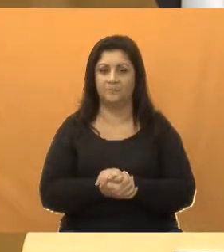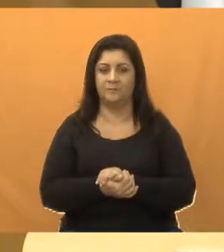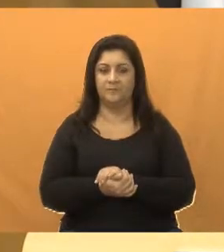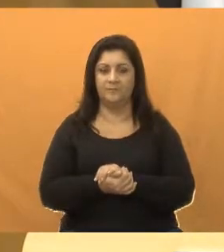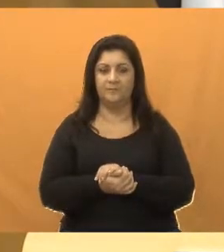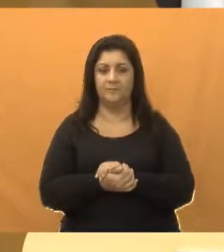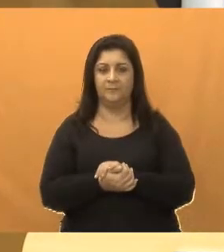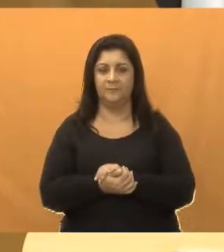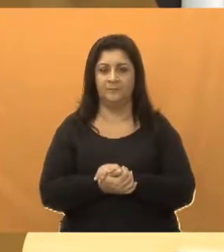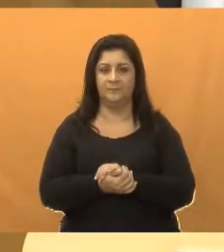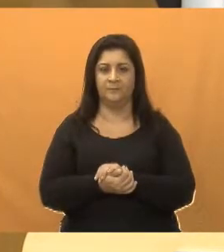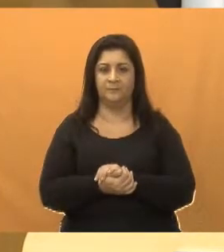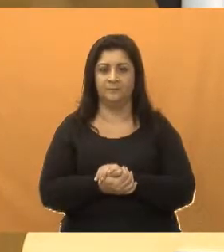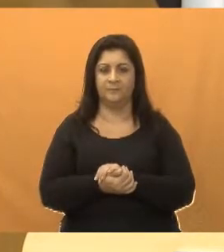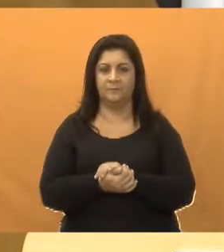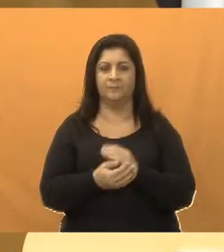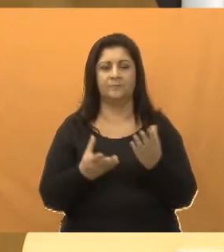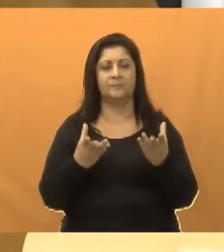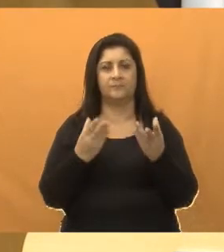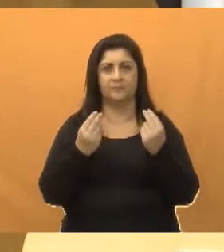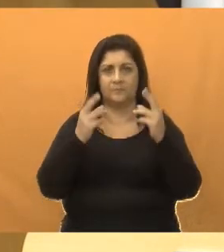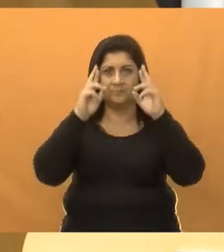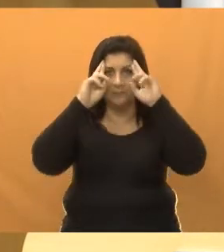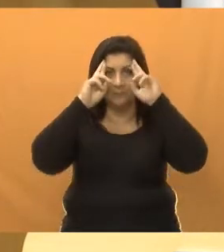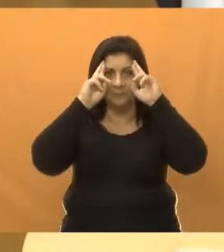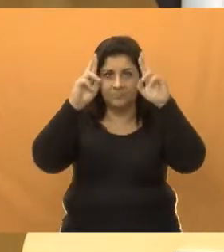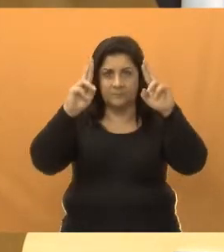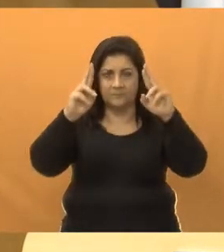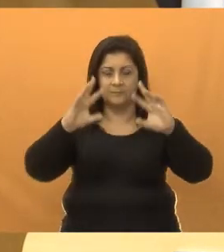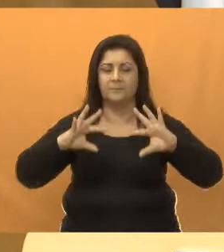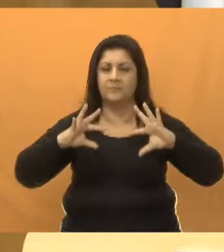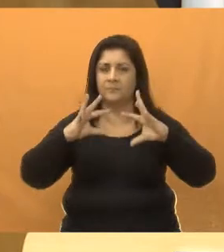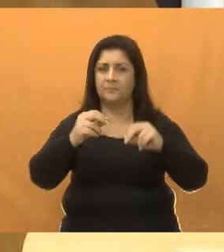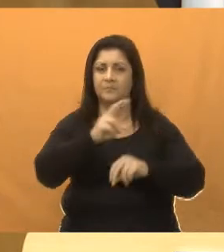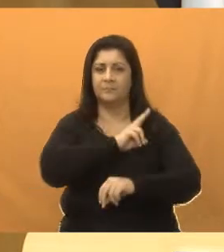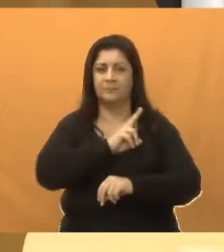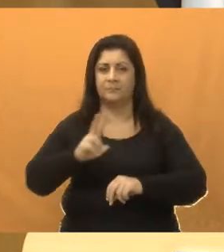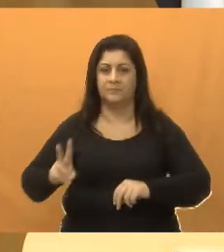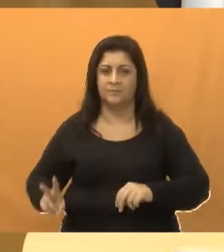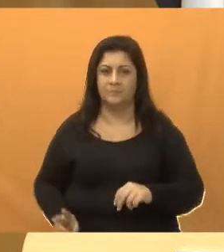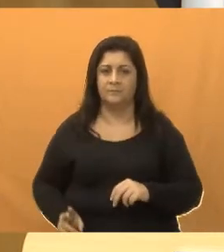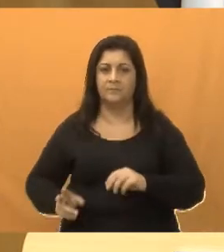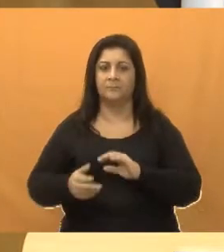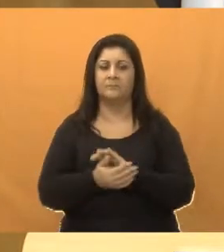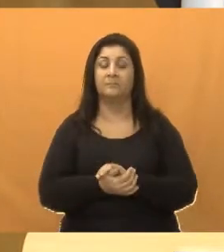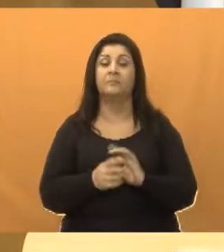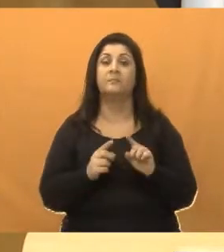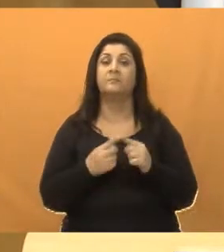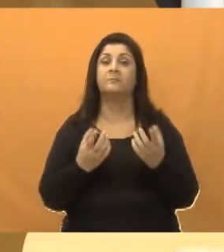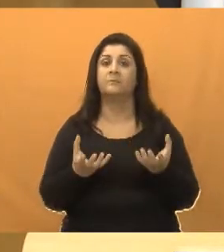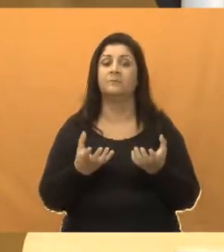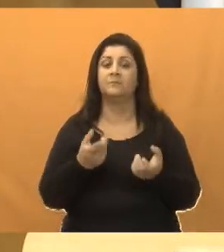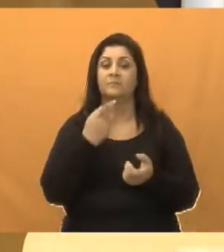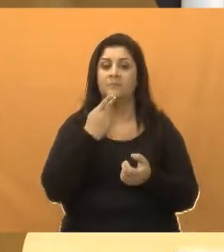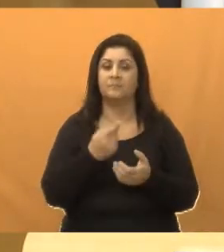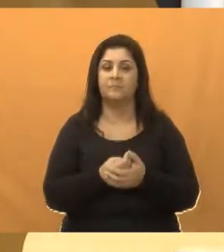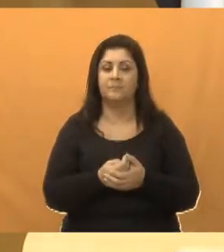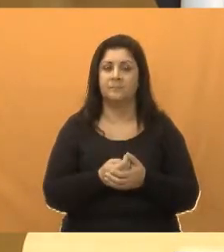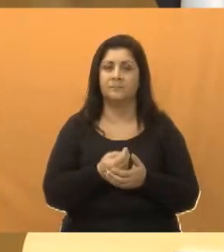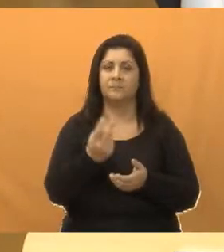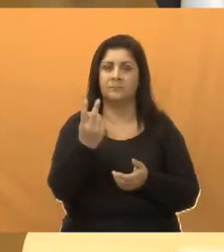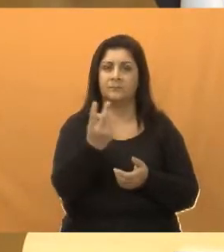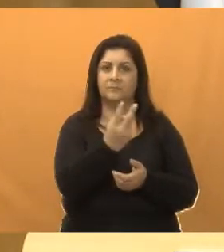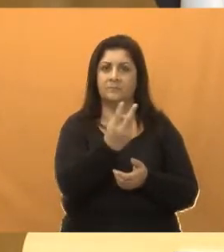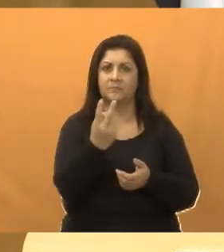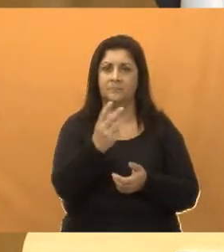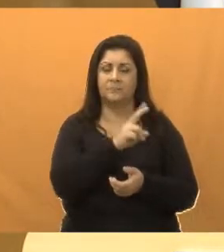e com todo o respeito aqui a todos os vereadores e vereadoras, mas eu queria citar o nome de 2 nobres